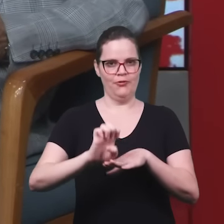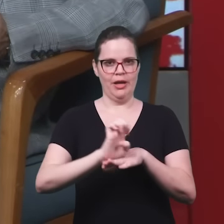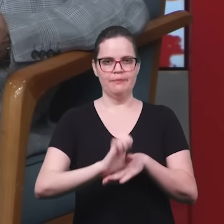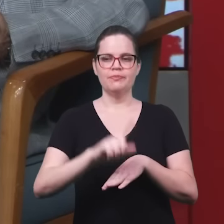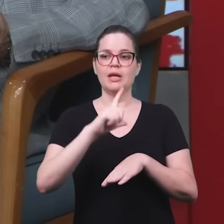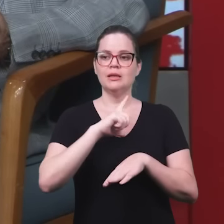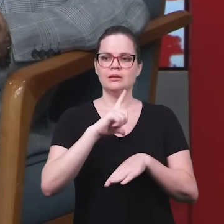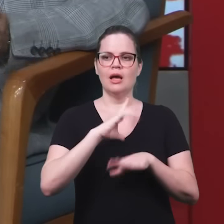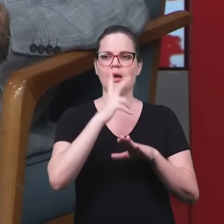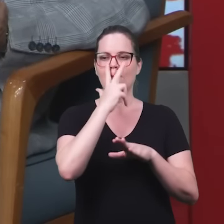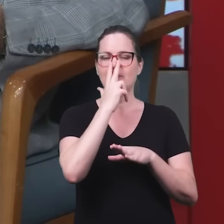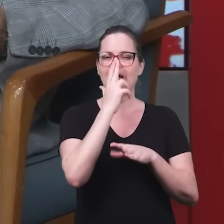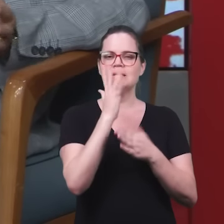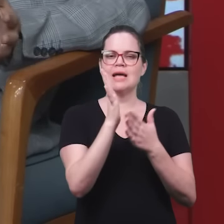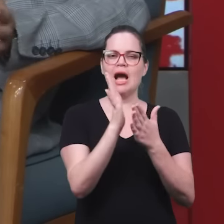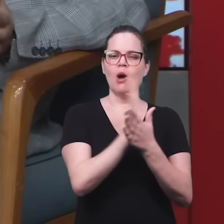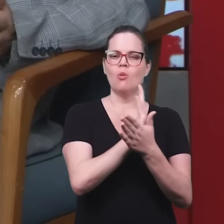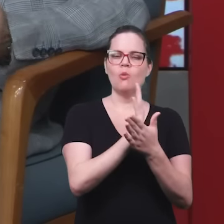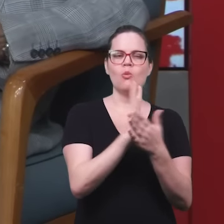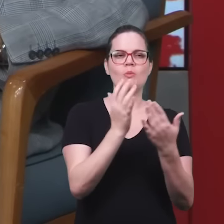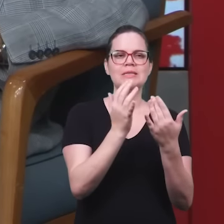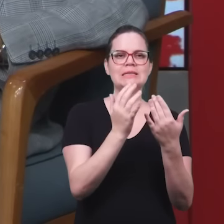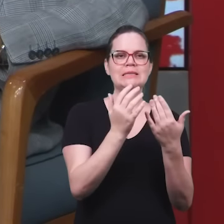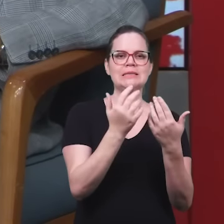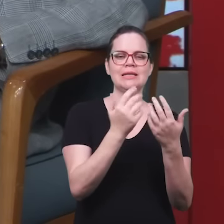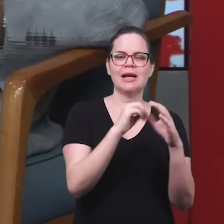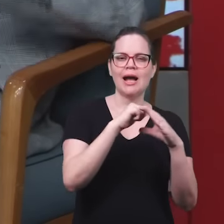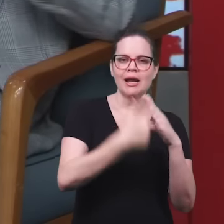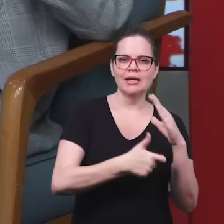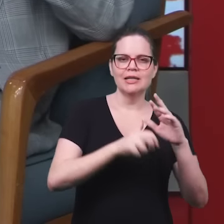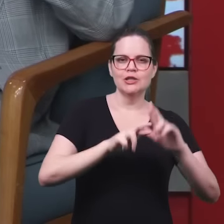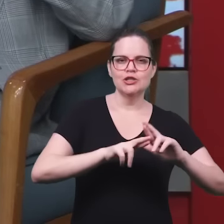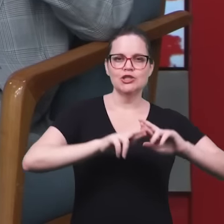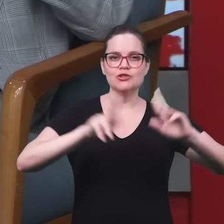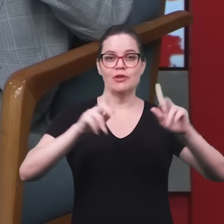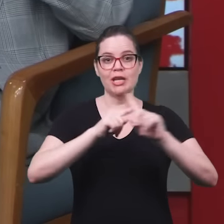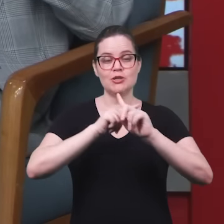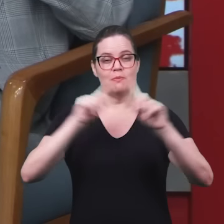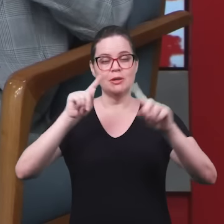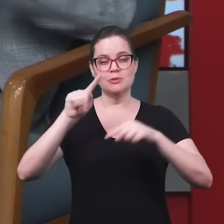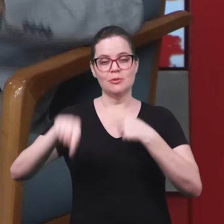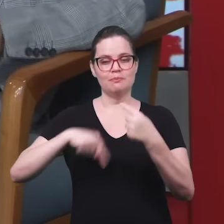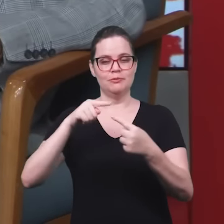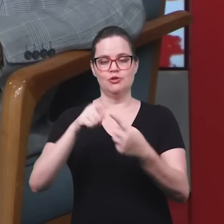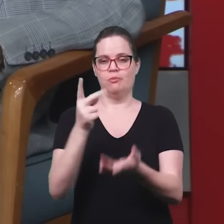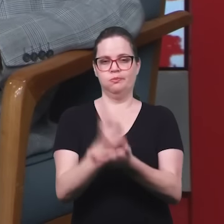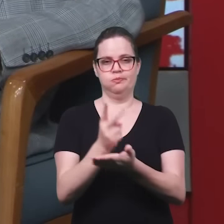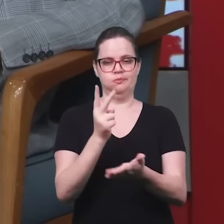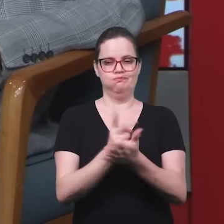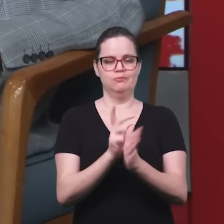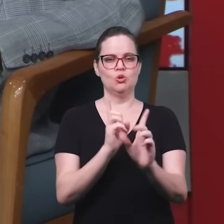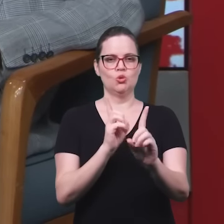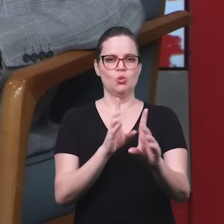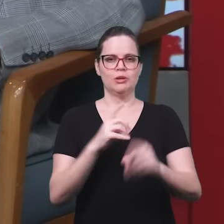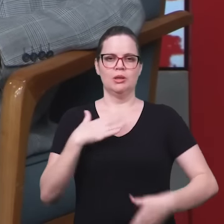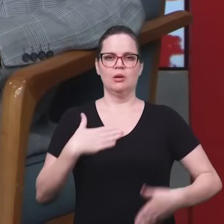um pouco diferentes, mas todas dentro de um mesmo princípio